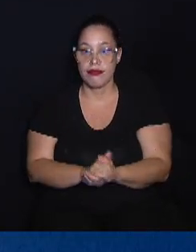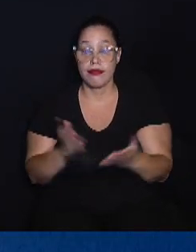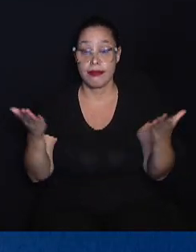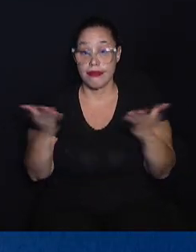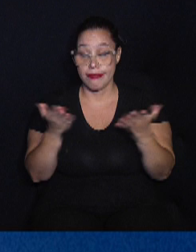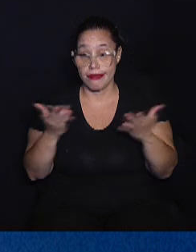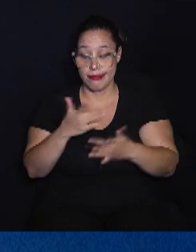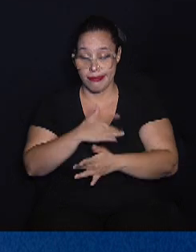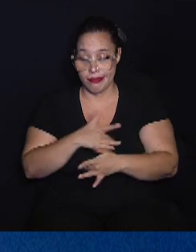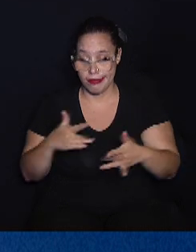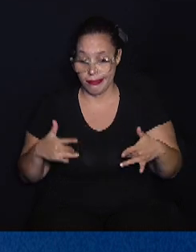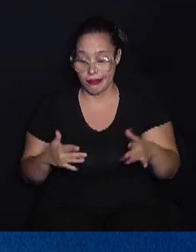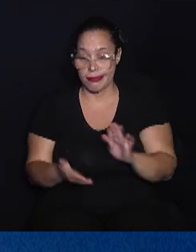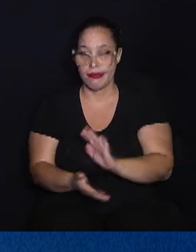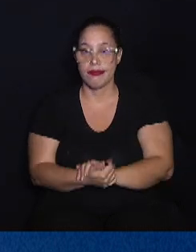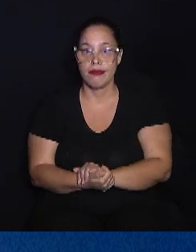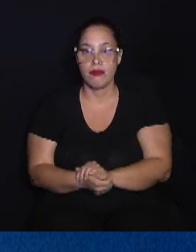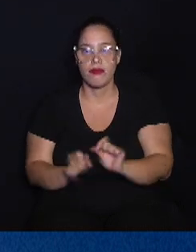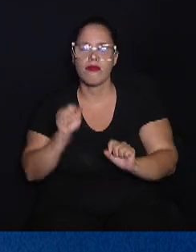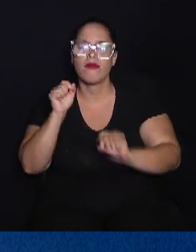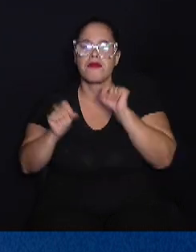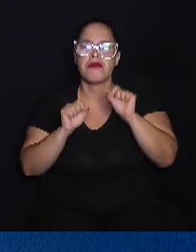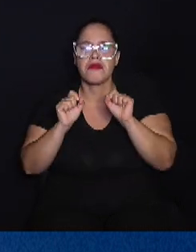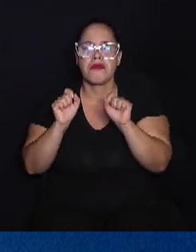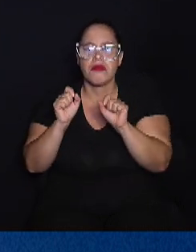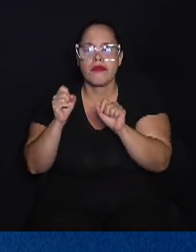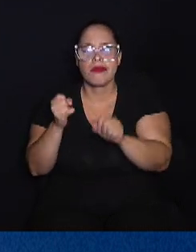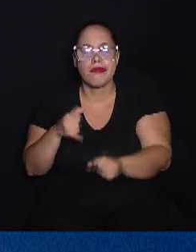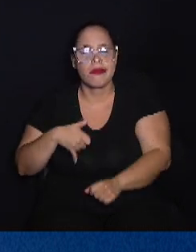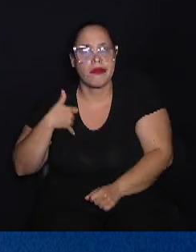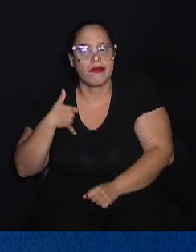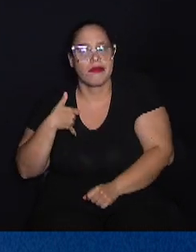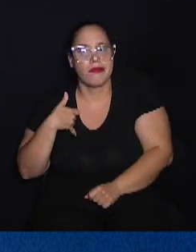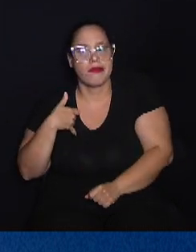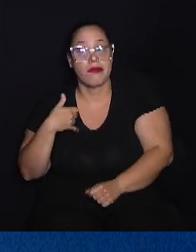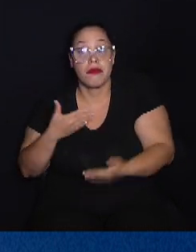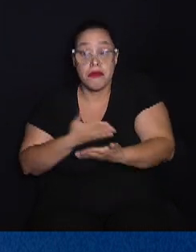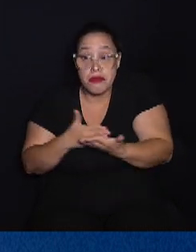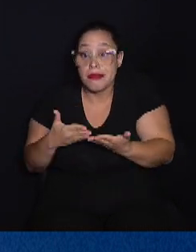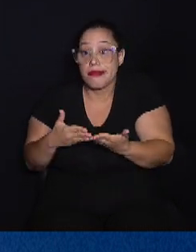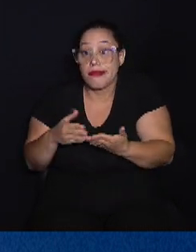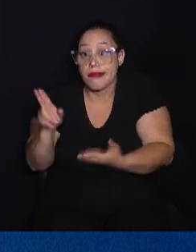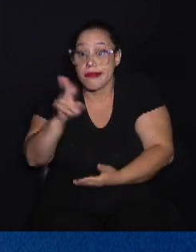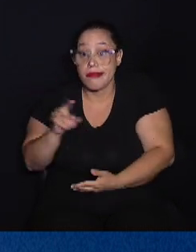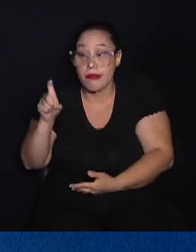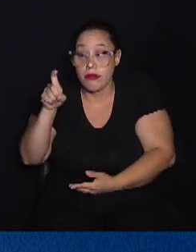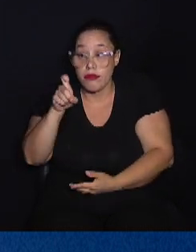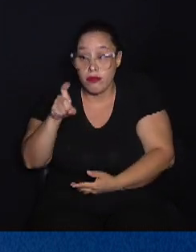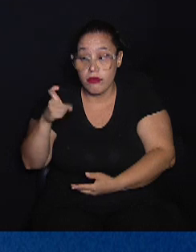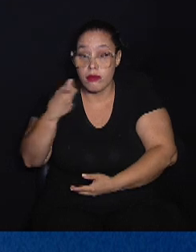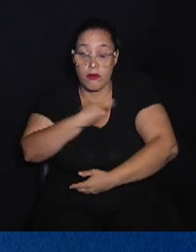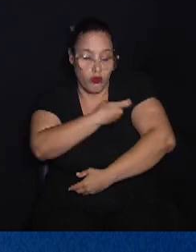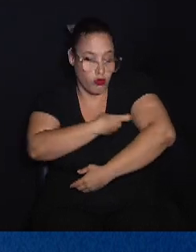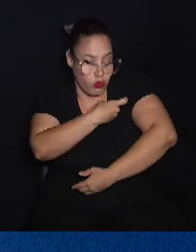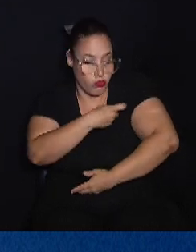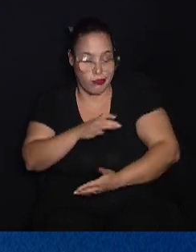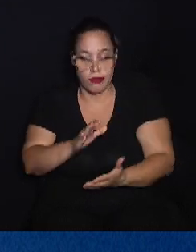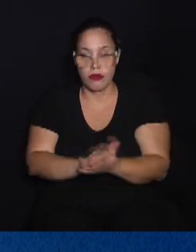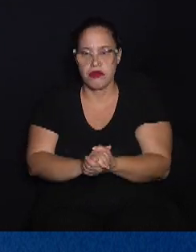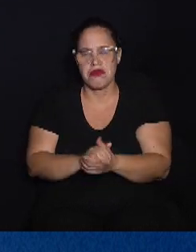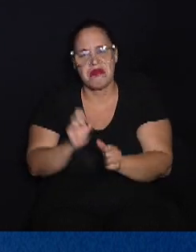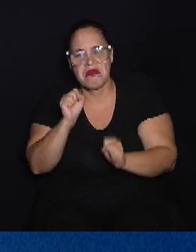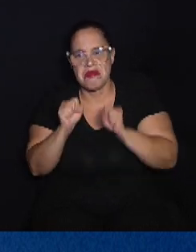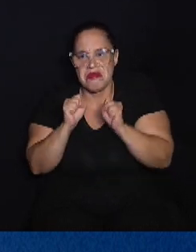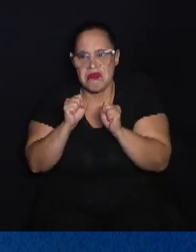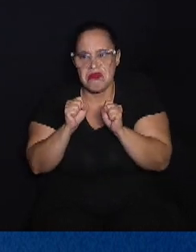quadro saúde agora aborda Qual a idade para as crianças começarem a utilizar desodorante Será que